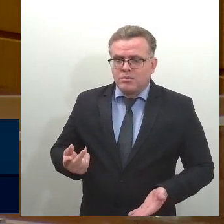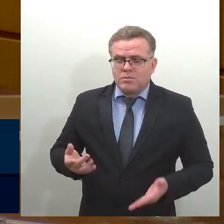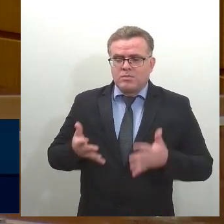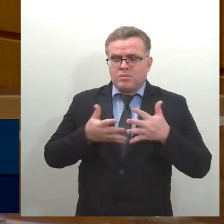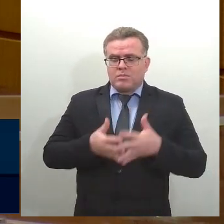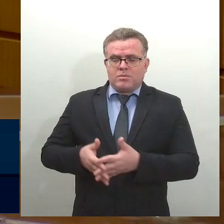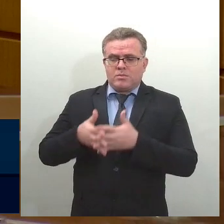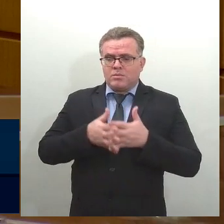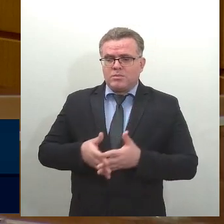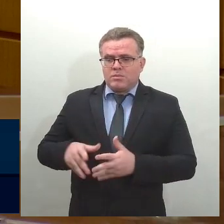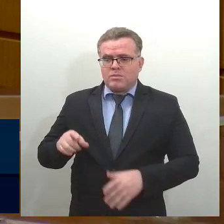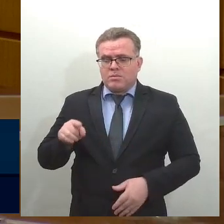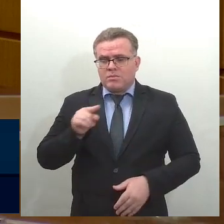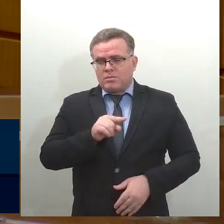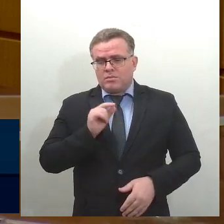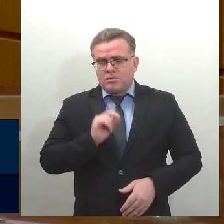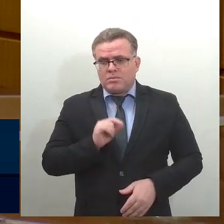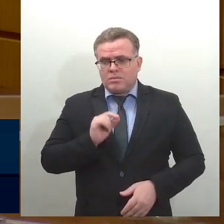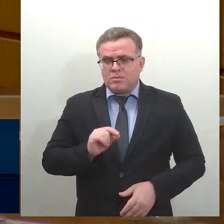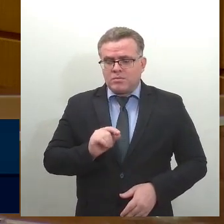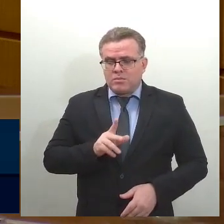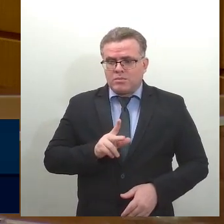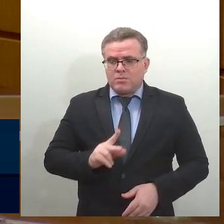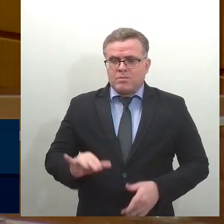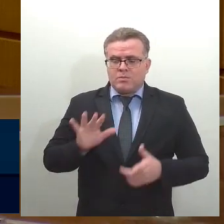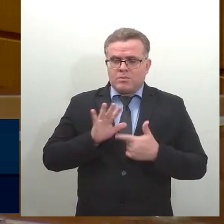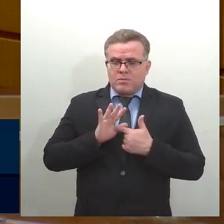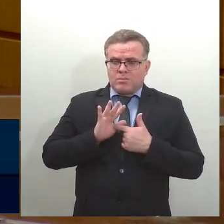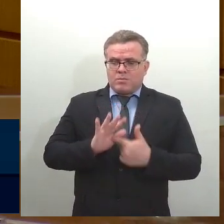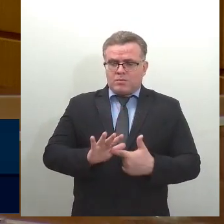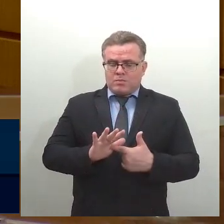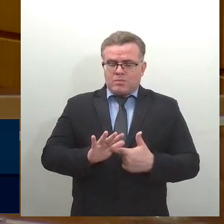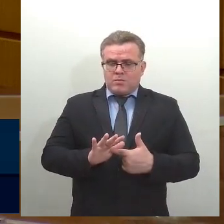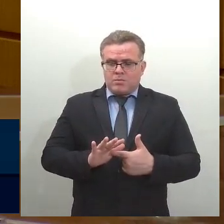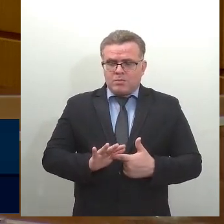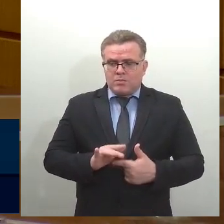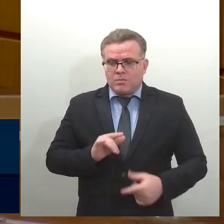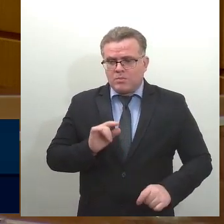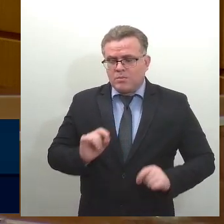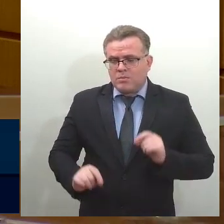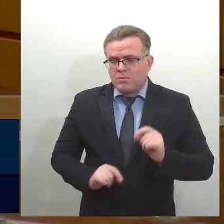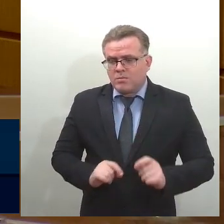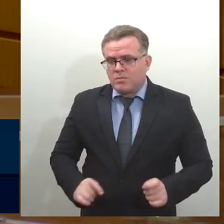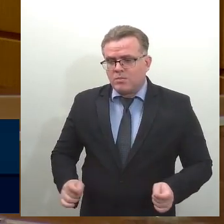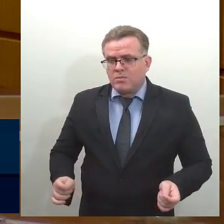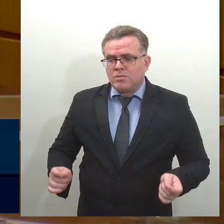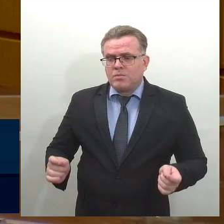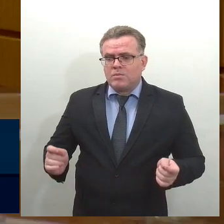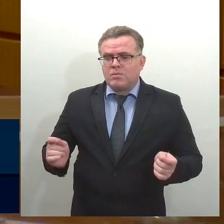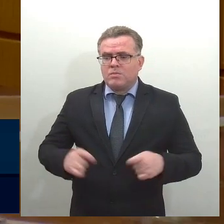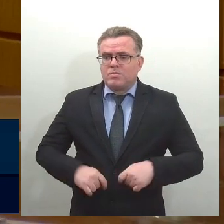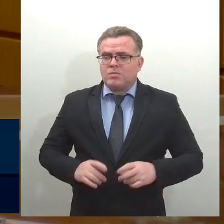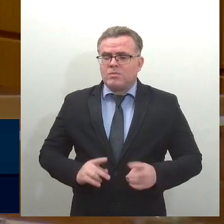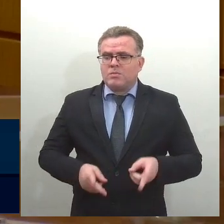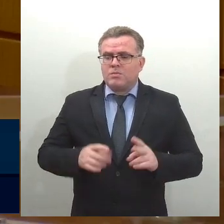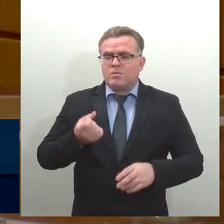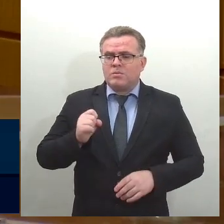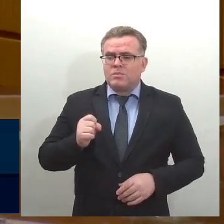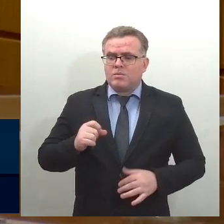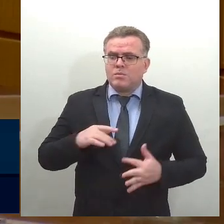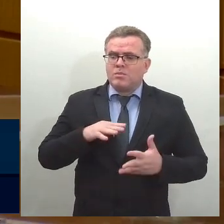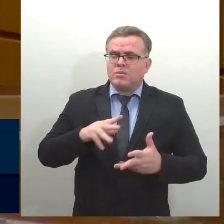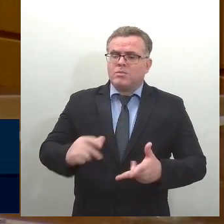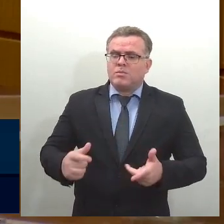irá apresentar e destacar as potencialidades de Sergipe para o mundo. Seja